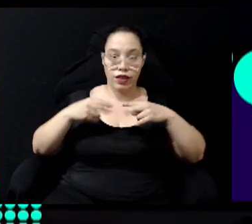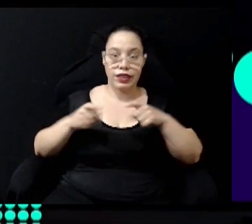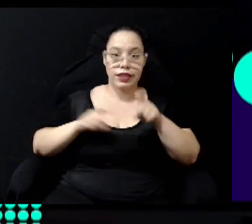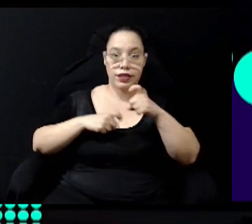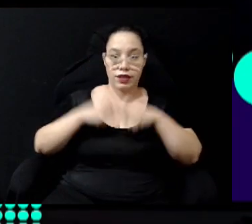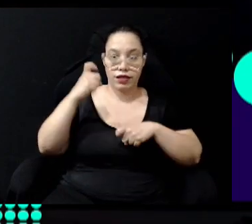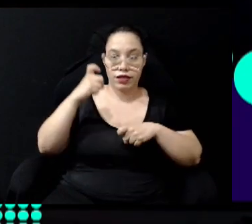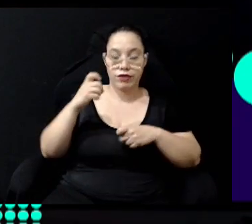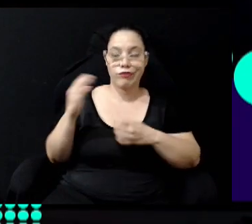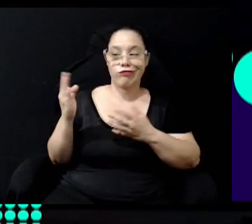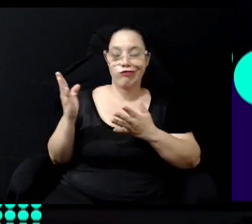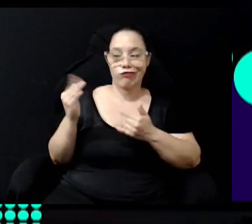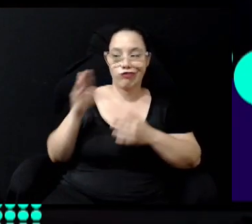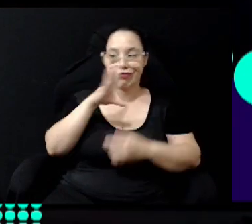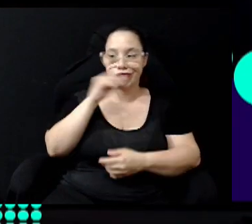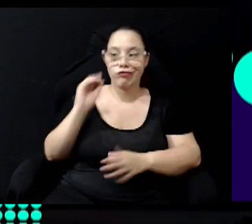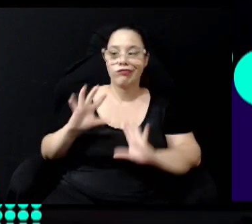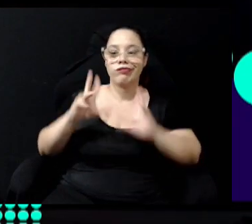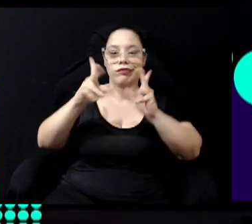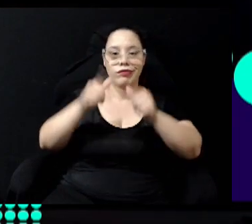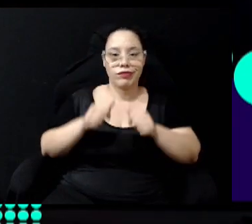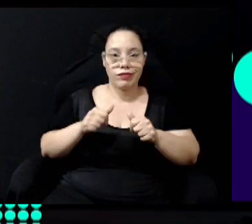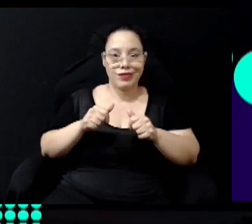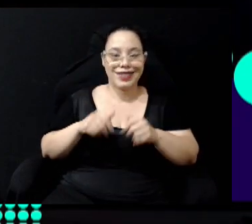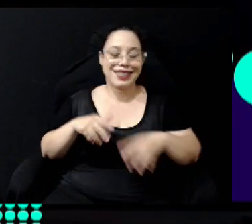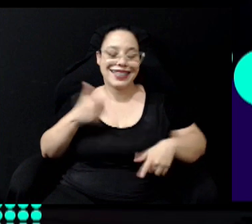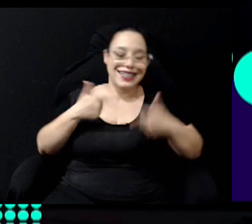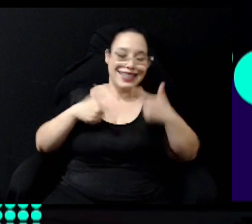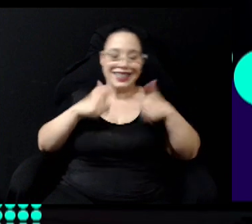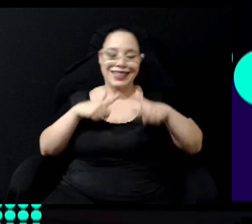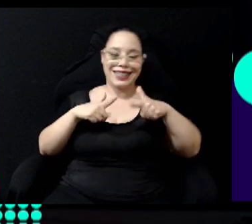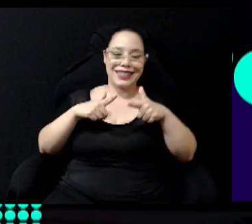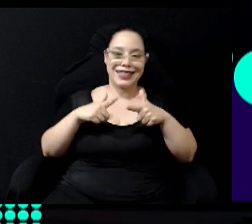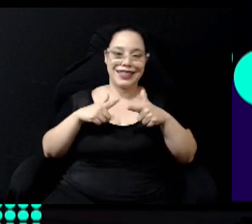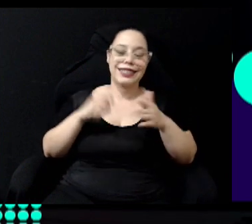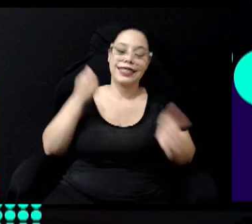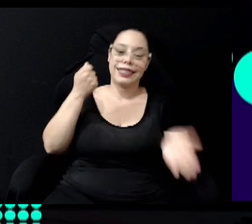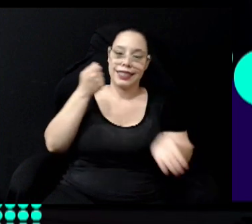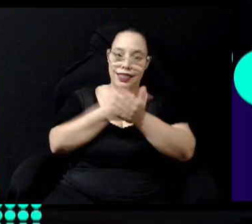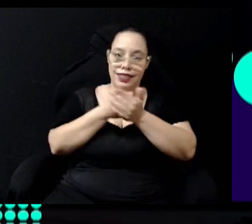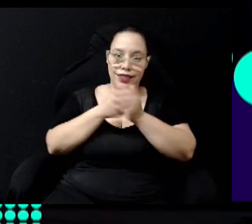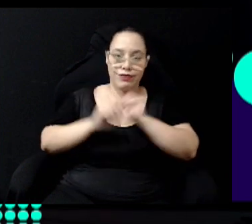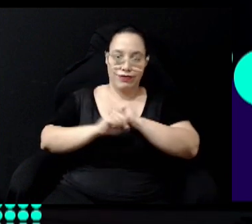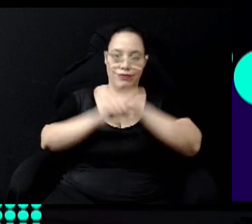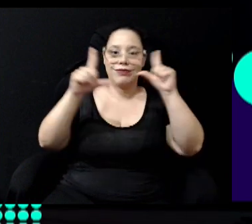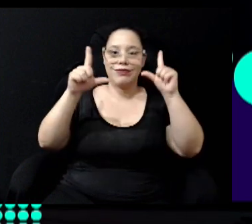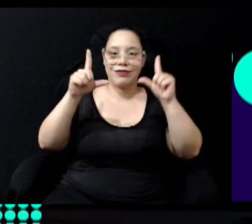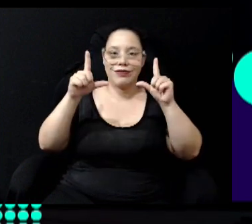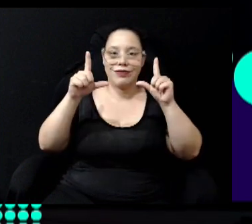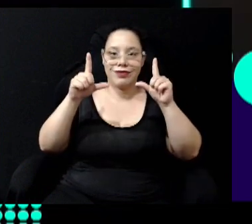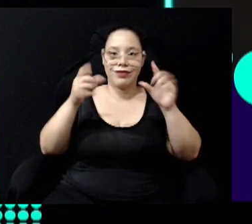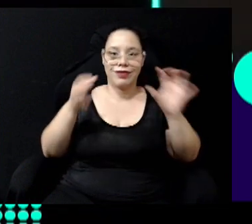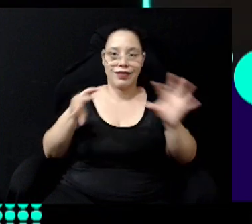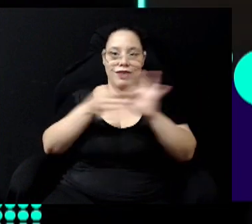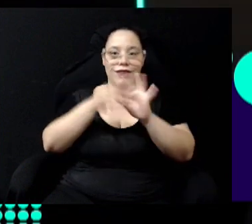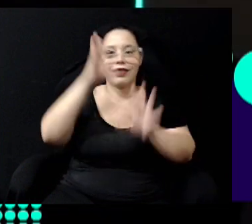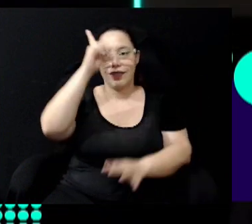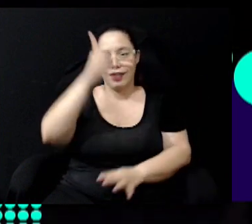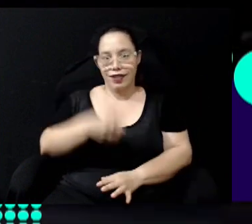adolescência, tudo isso de forma descontraída, objetiva e, claro, criando um elo direto com a plateia.